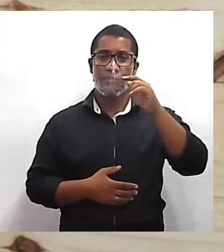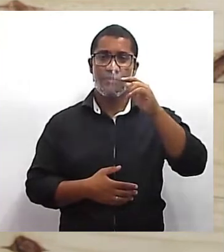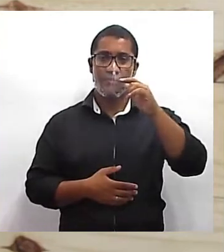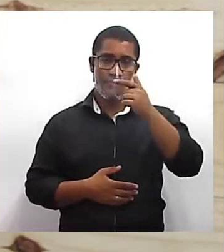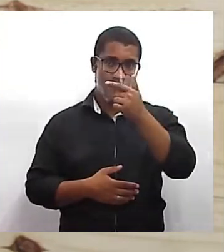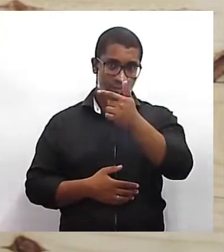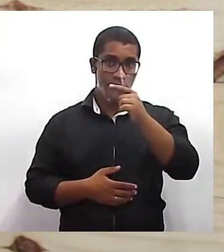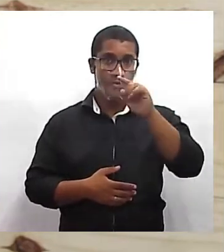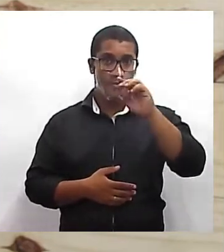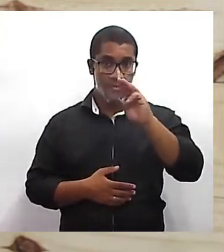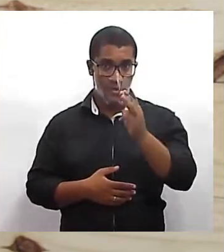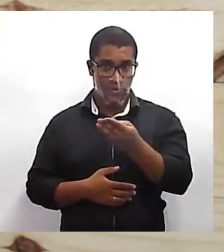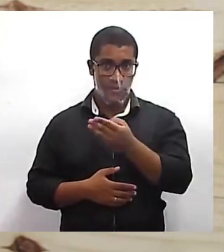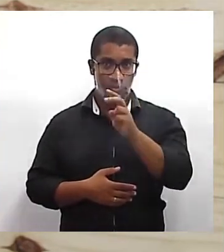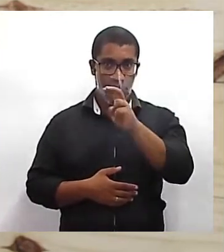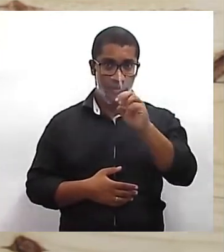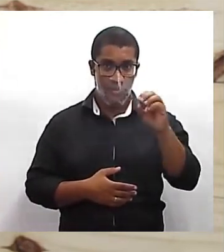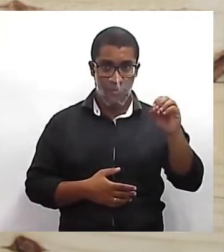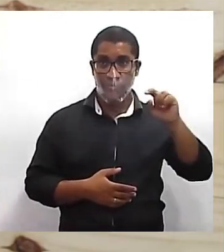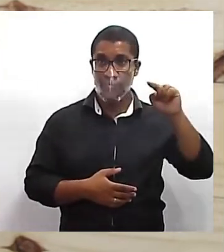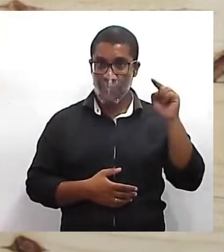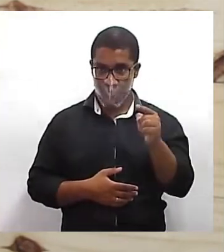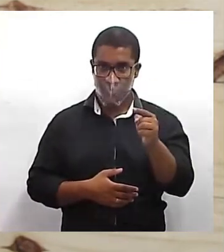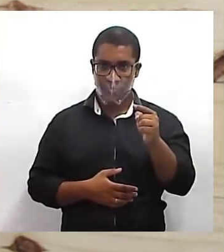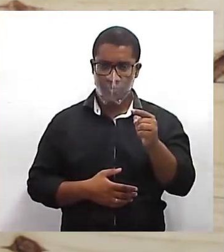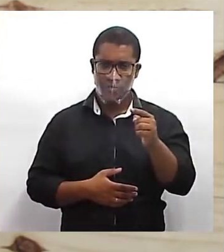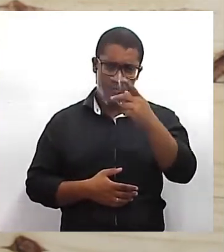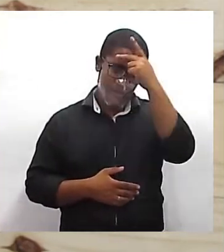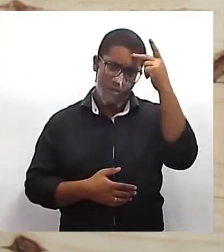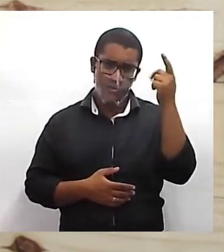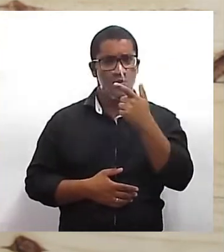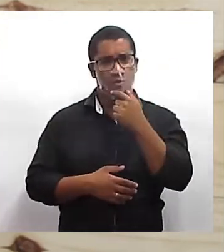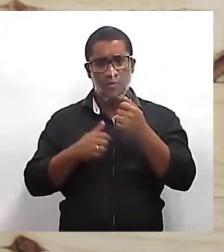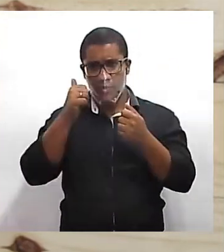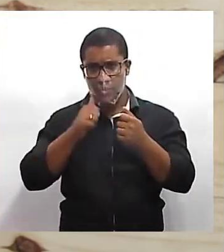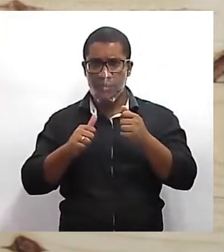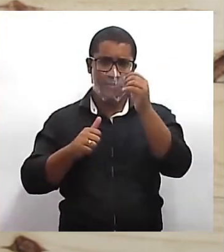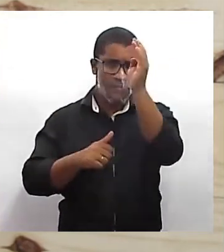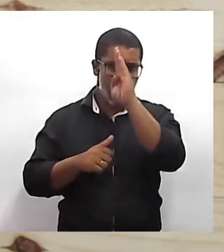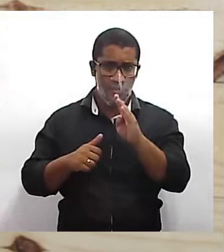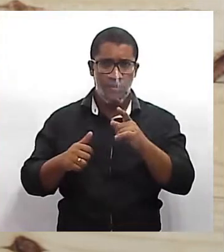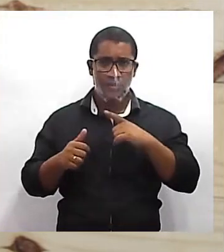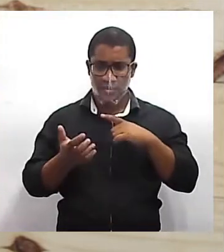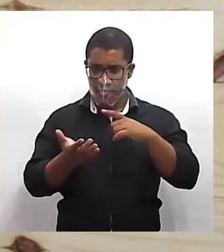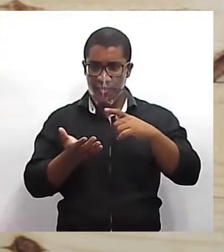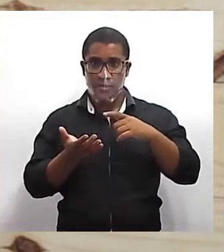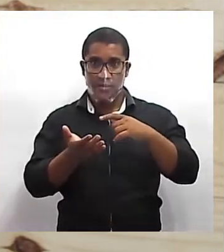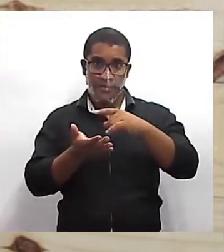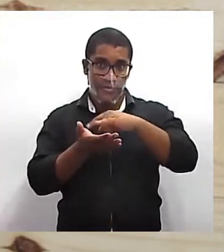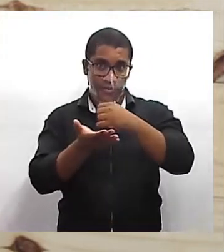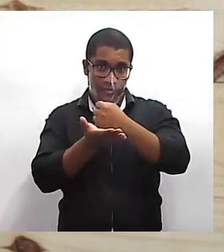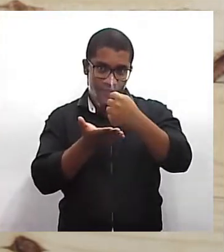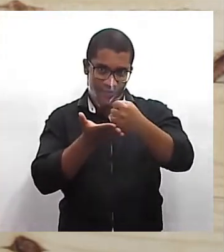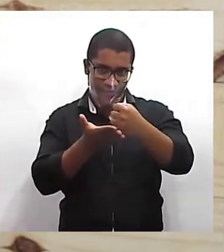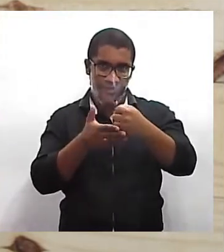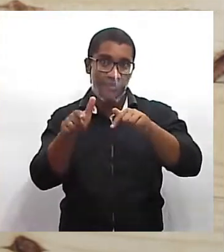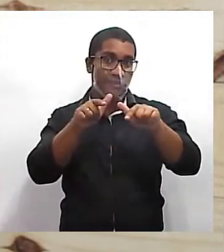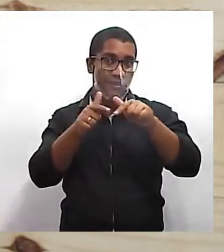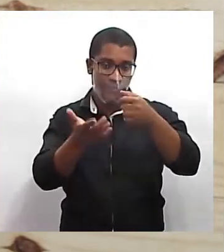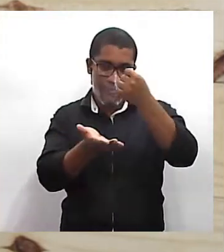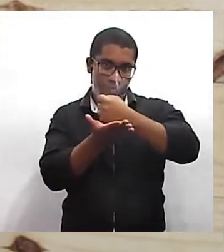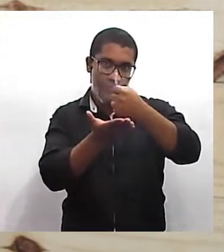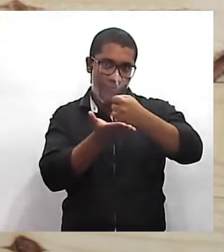2.500.000 brasileiros e brasileiras, não é, perderam a sua carteira assinada, vagas de trabalho, vagas que